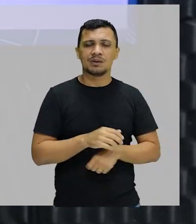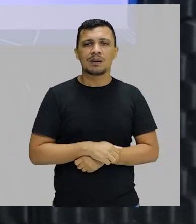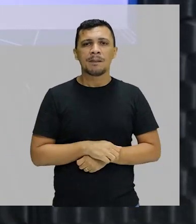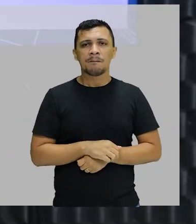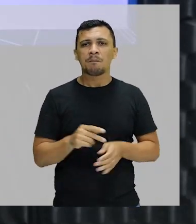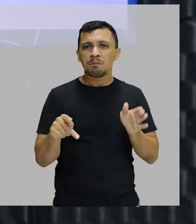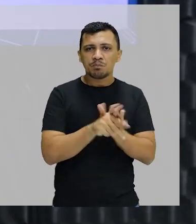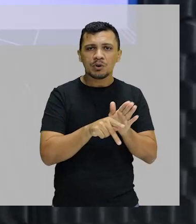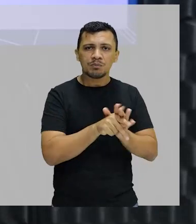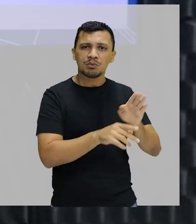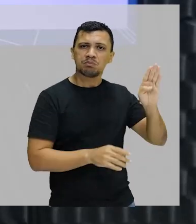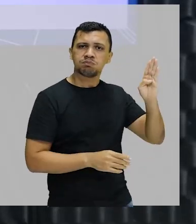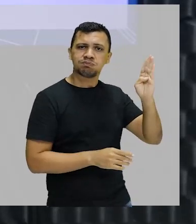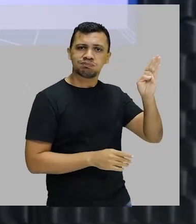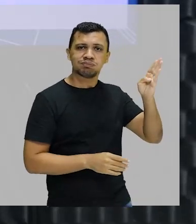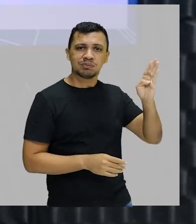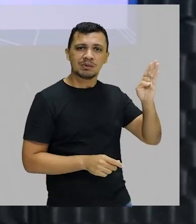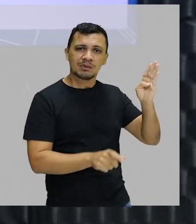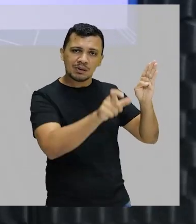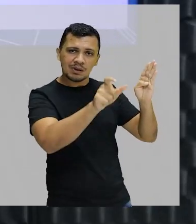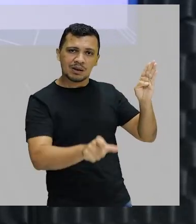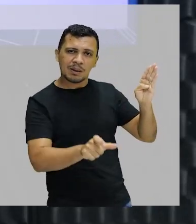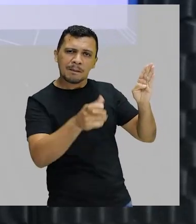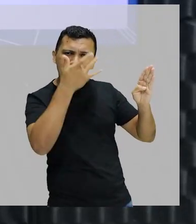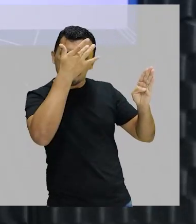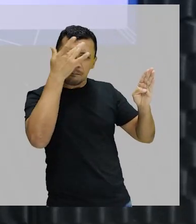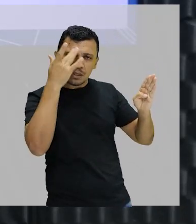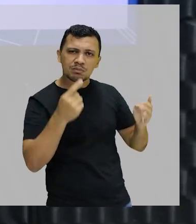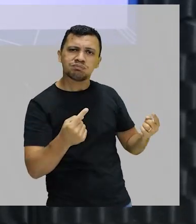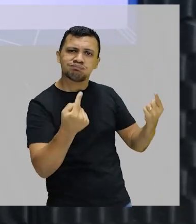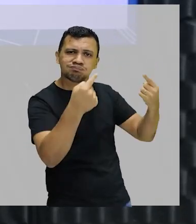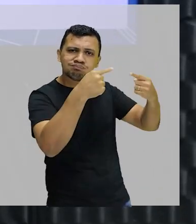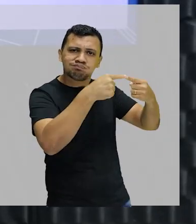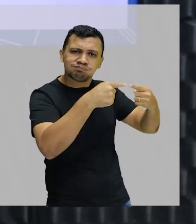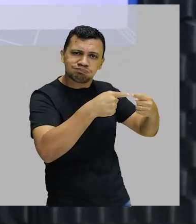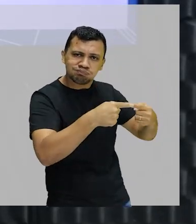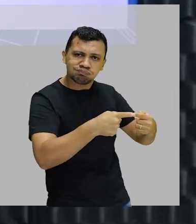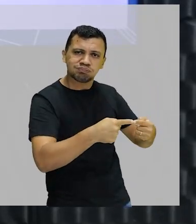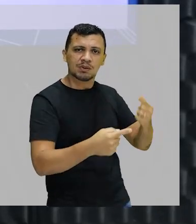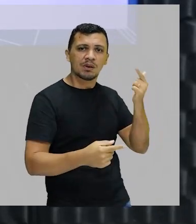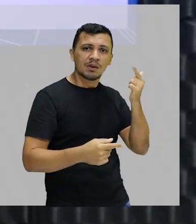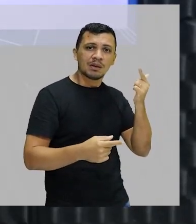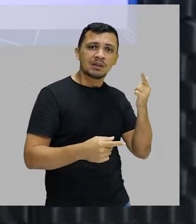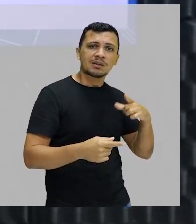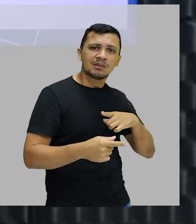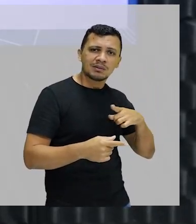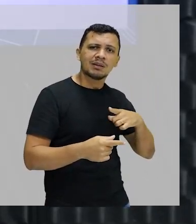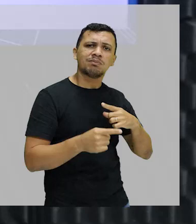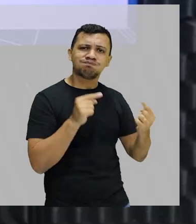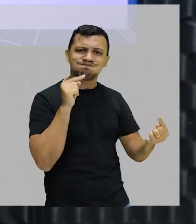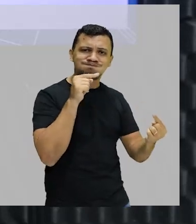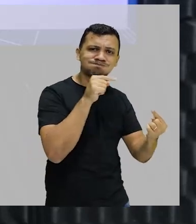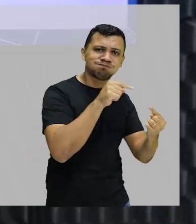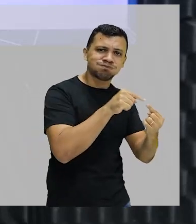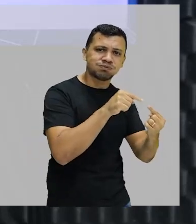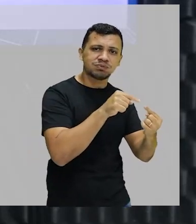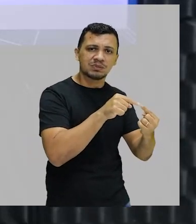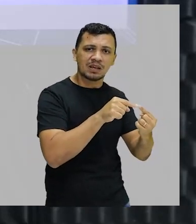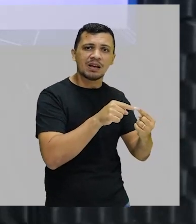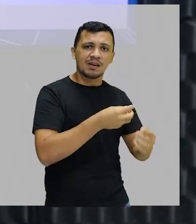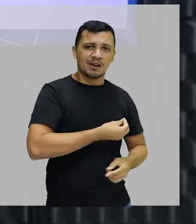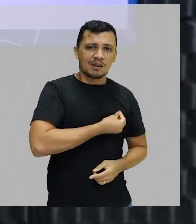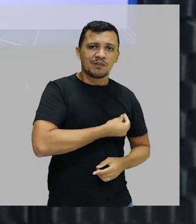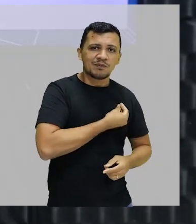biológicas, que levam as pessoas a serem mais propensas a terem uma pretensão maior de entrarem na